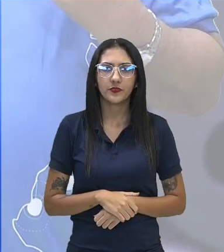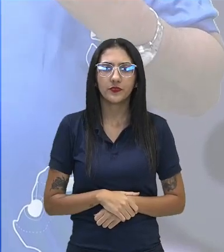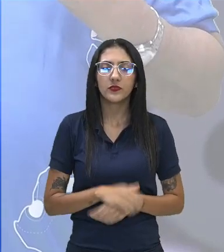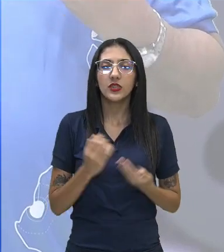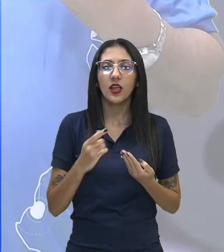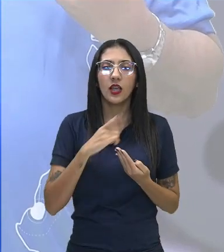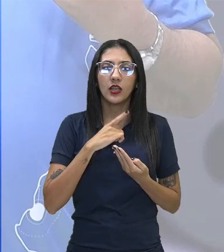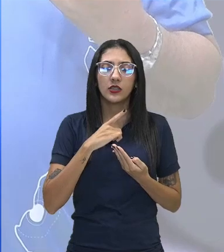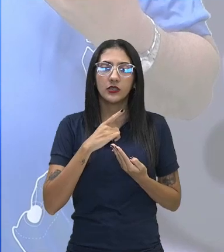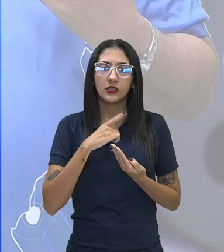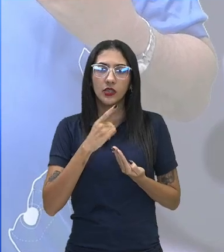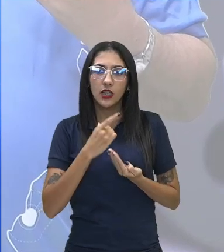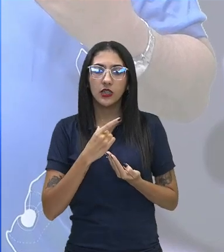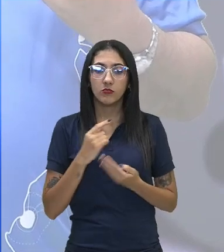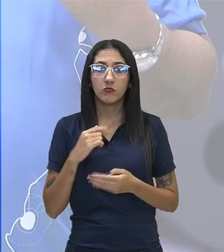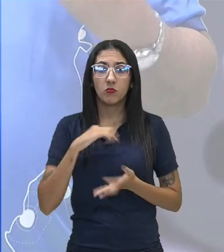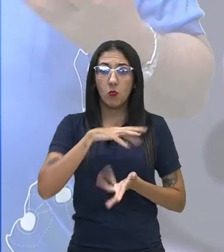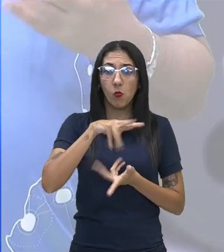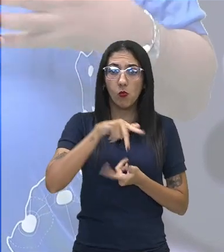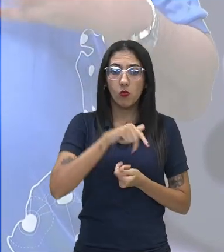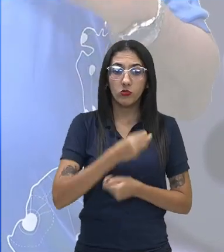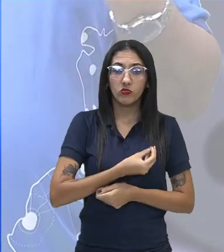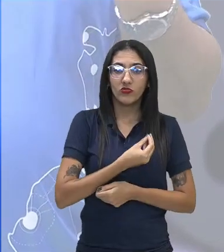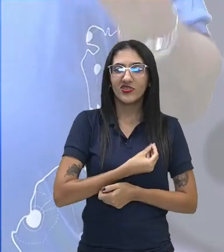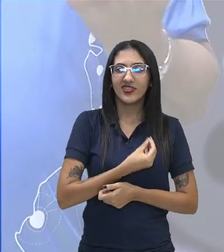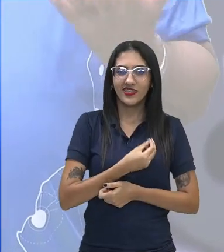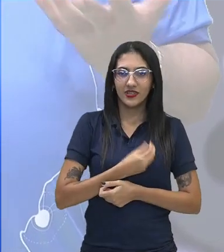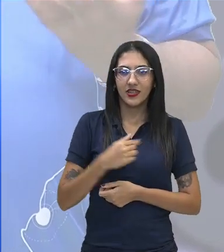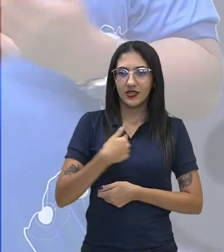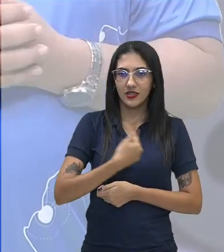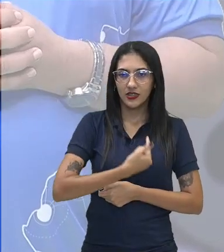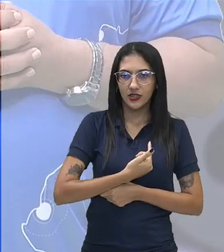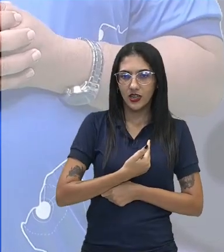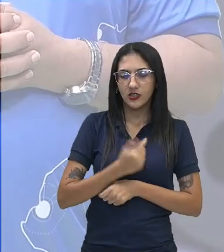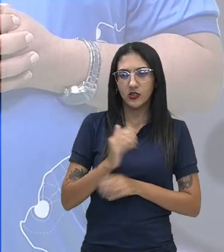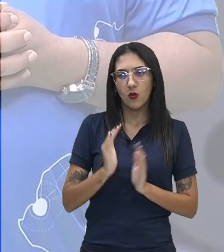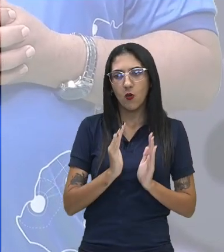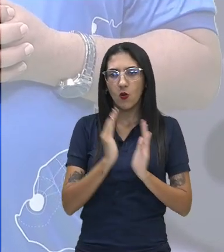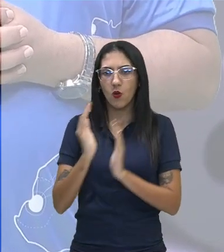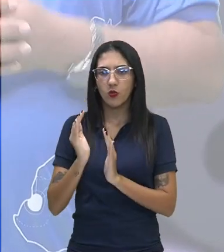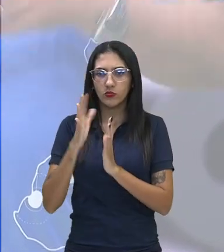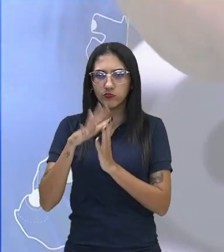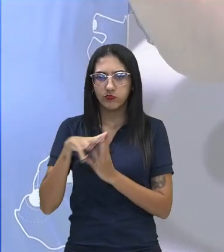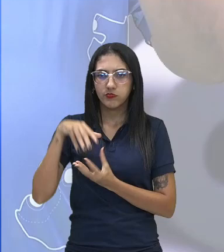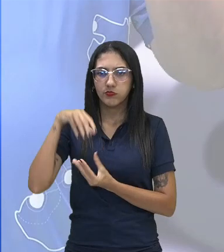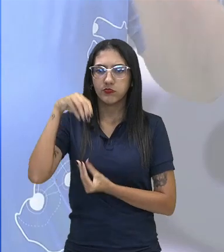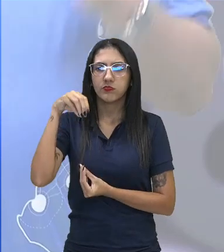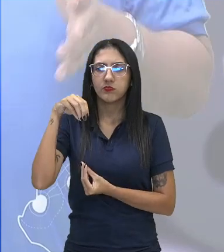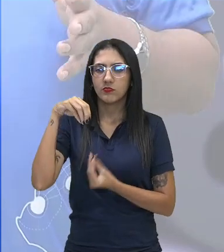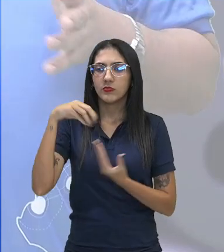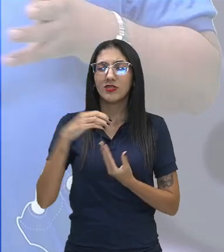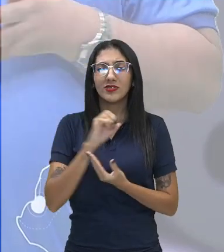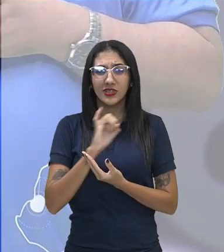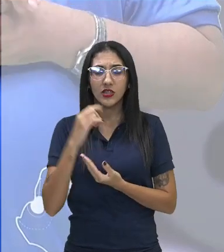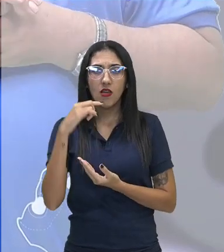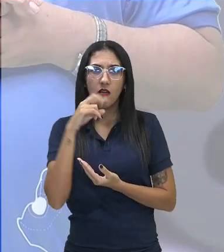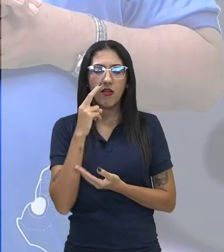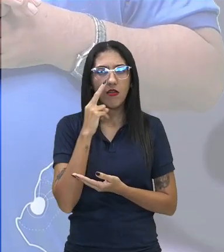liga o mundo dos vivos, o mundo mortal, ao mundo espiritual. Então, aonde tem um